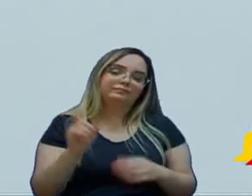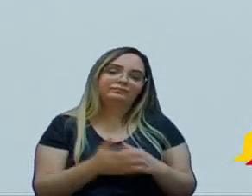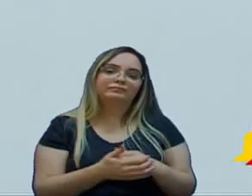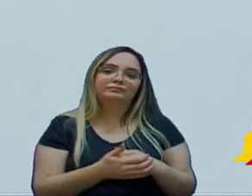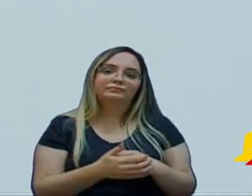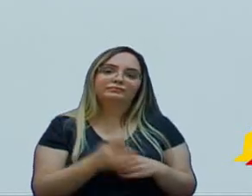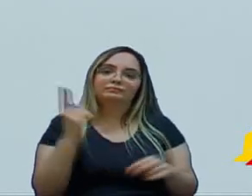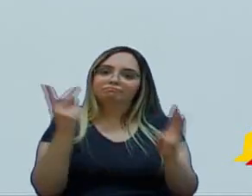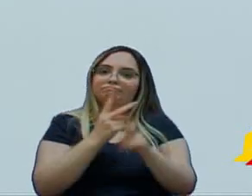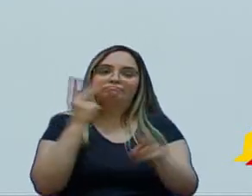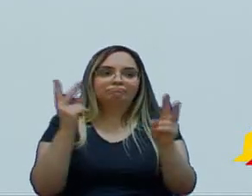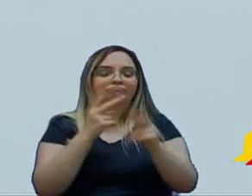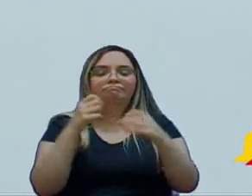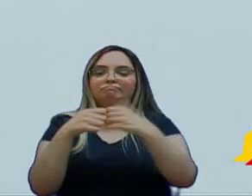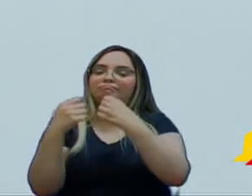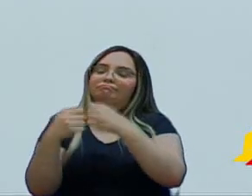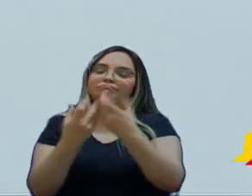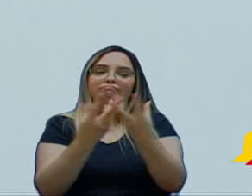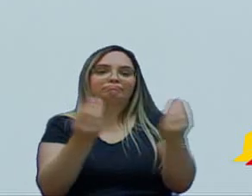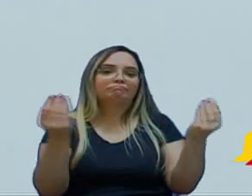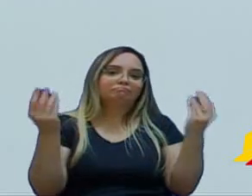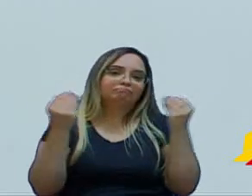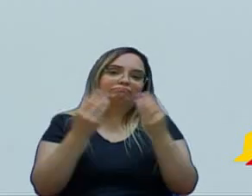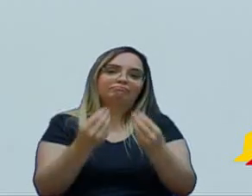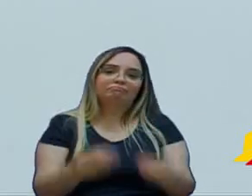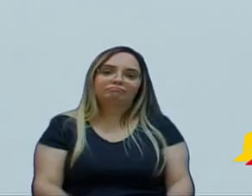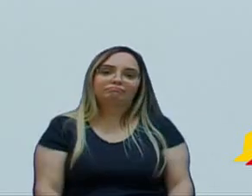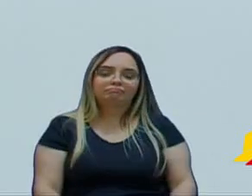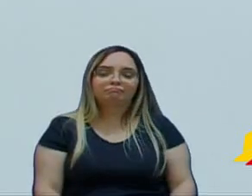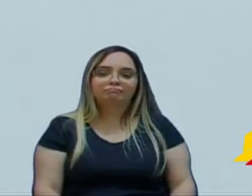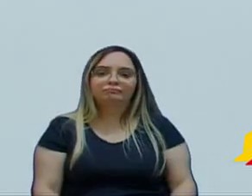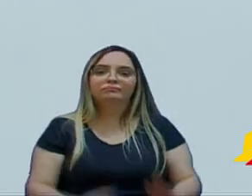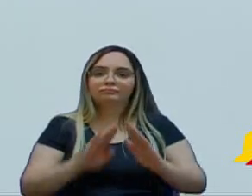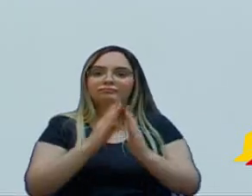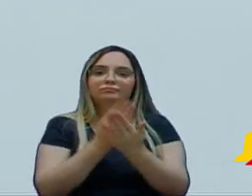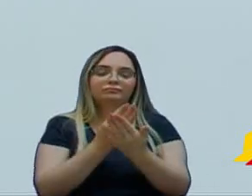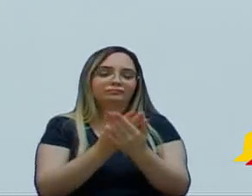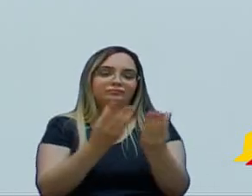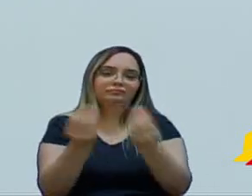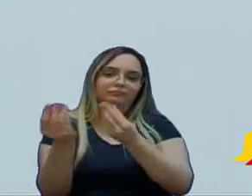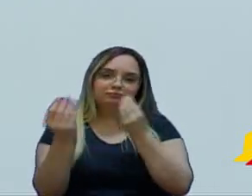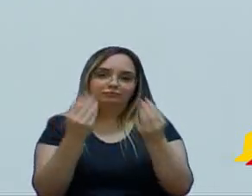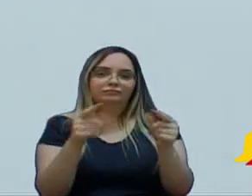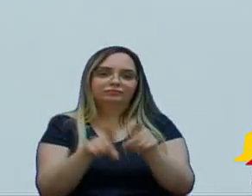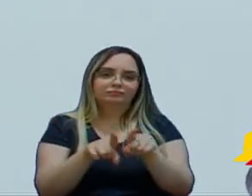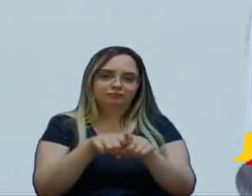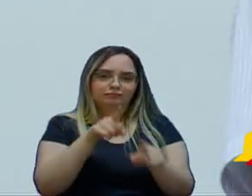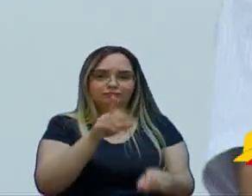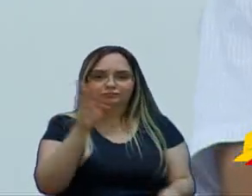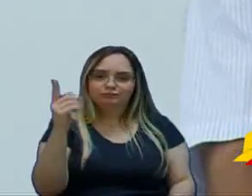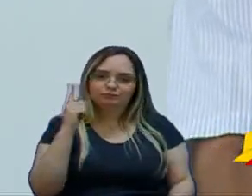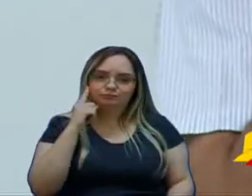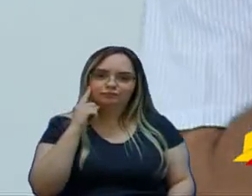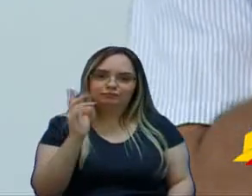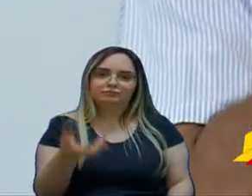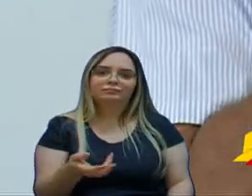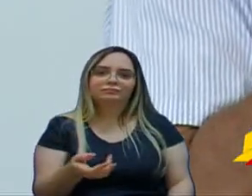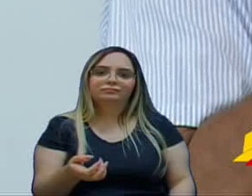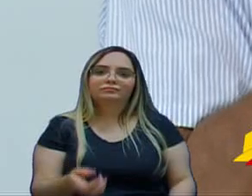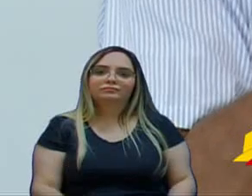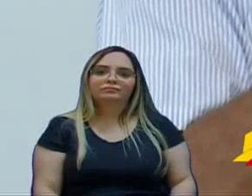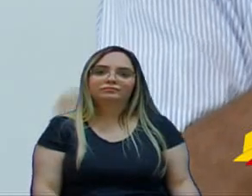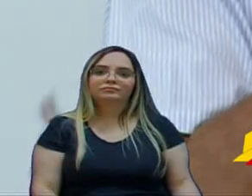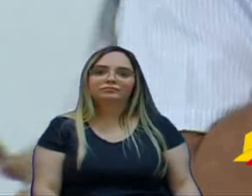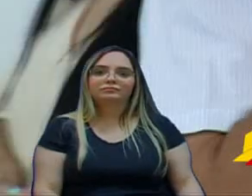esse vendaval aí acabou com várias pensos, várias escolas. Você teve, vereador, eu vi vídeo seu, vereador, cortando árvore,